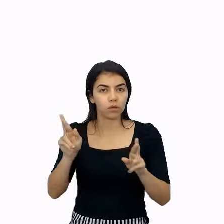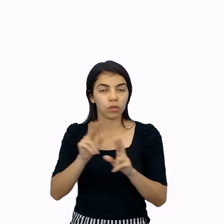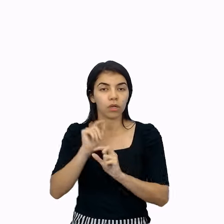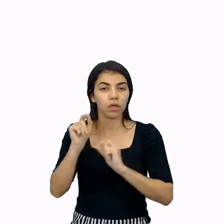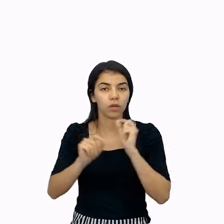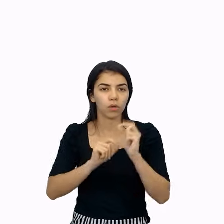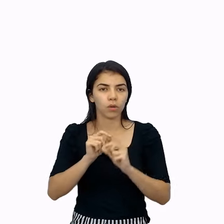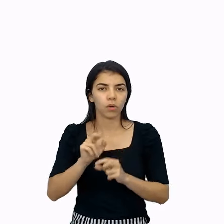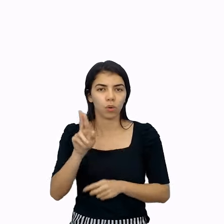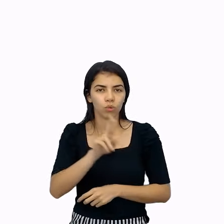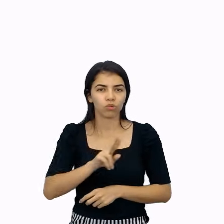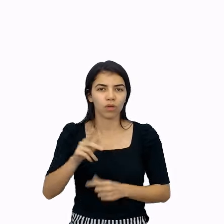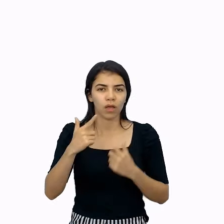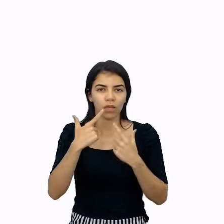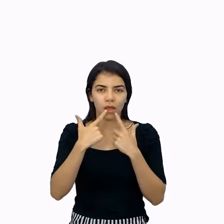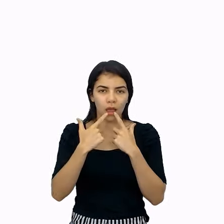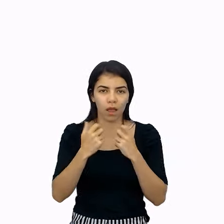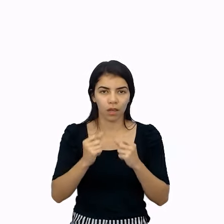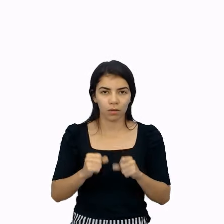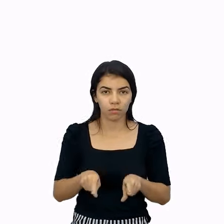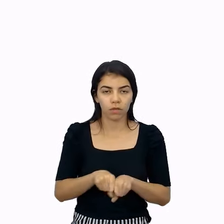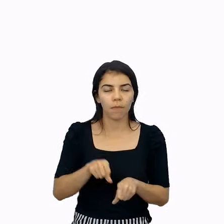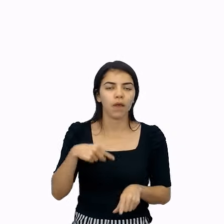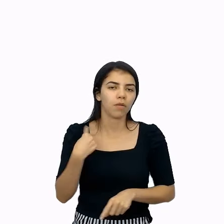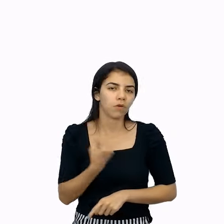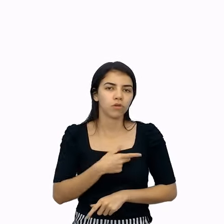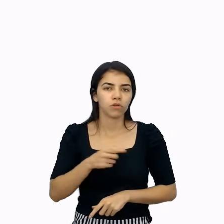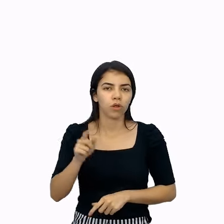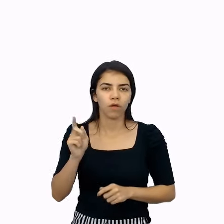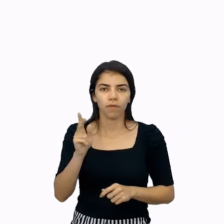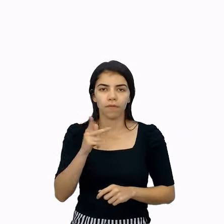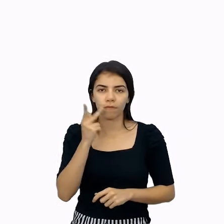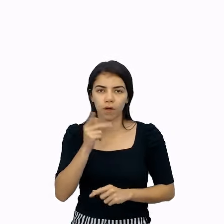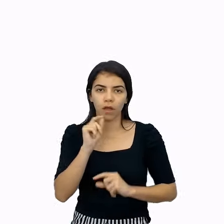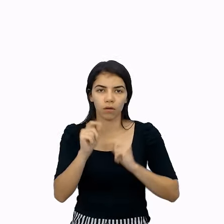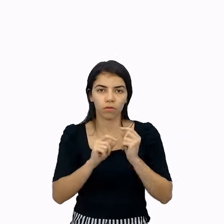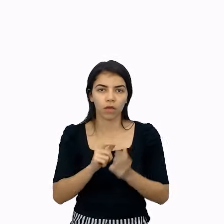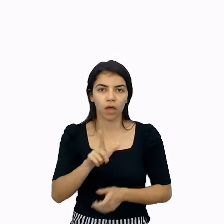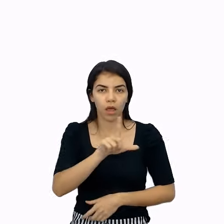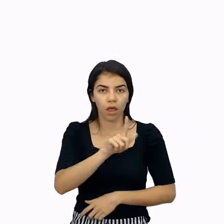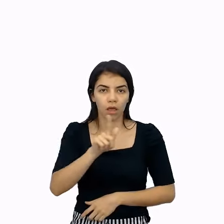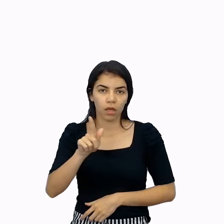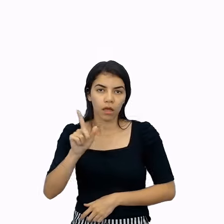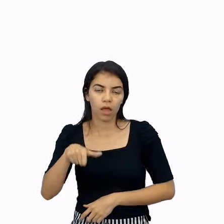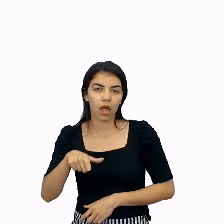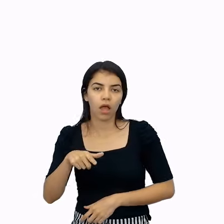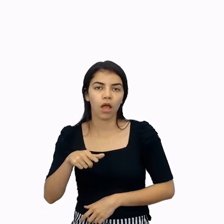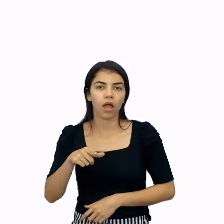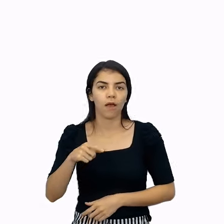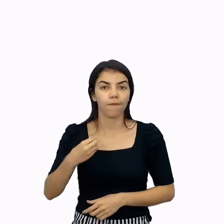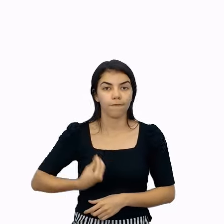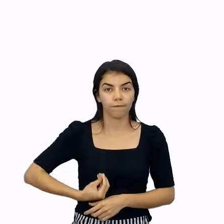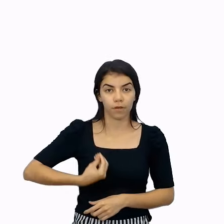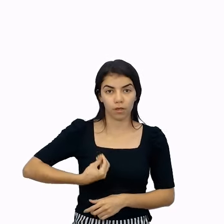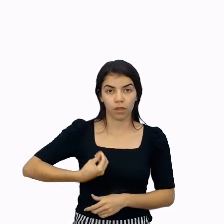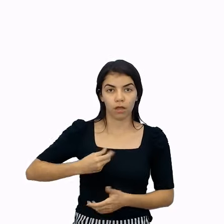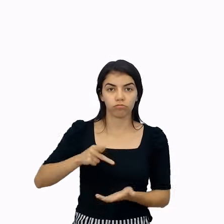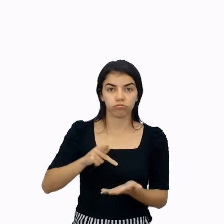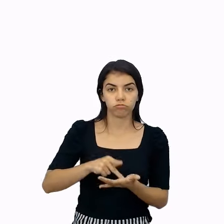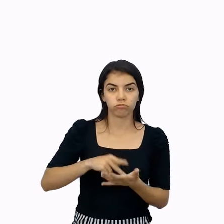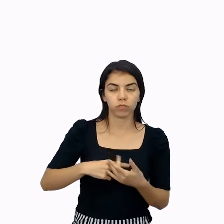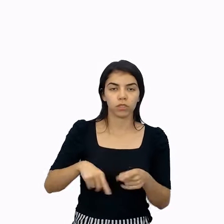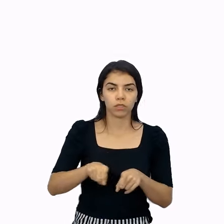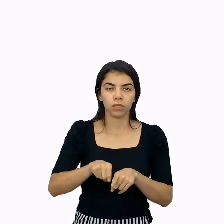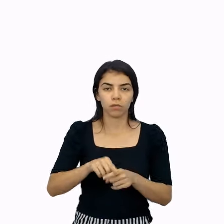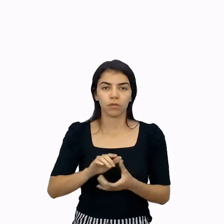a utilização da língua. Por isso que nós dizemos que a língua ela é um elemento vivo, né? E, portanto,